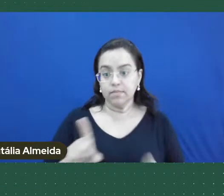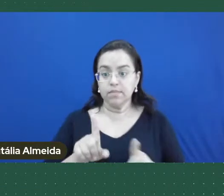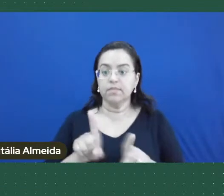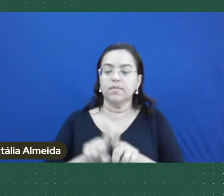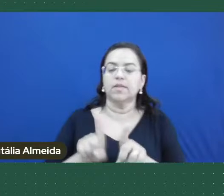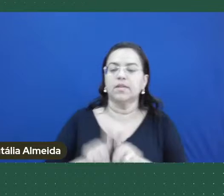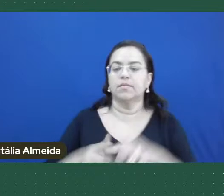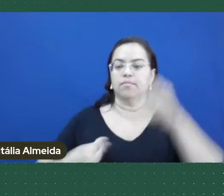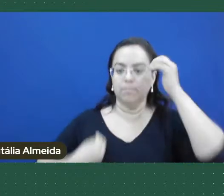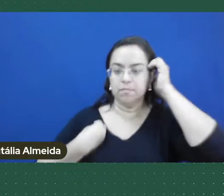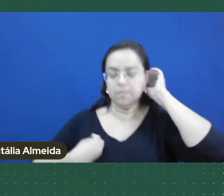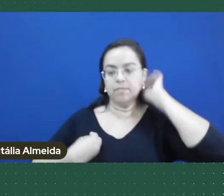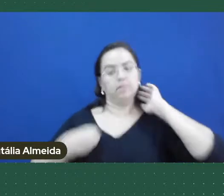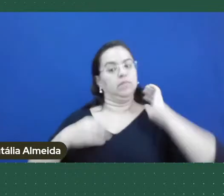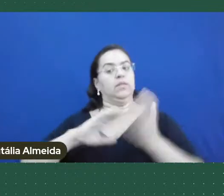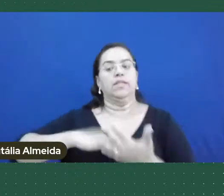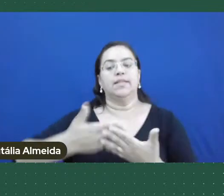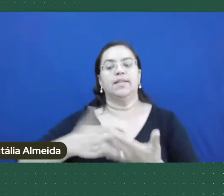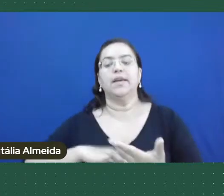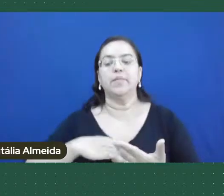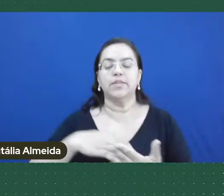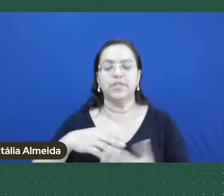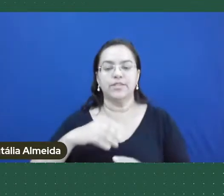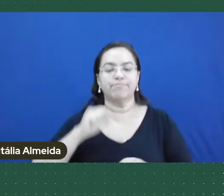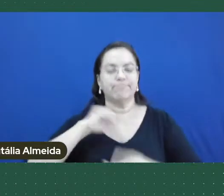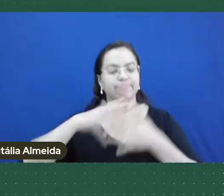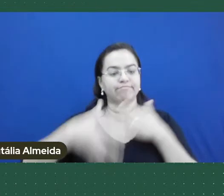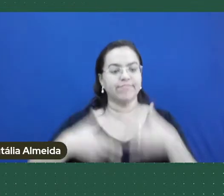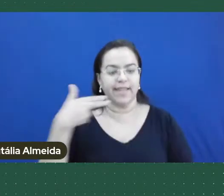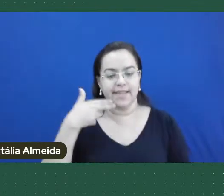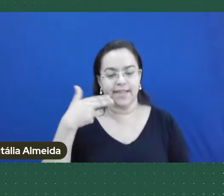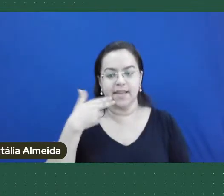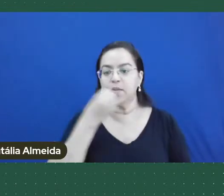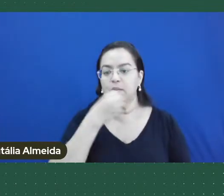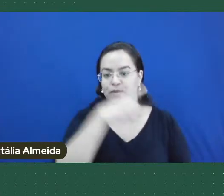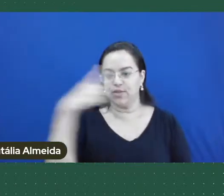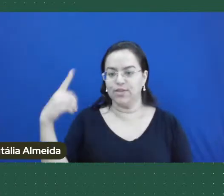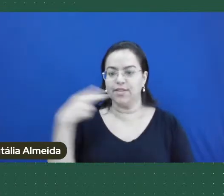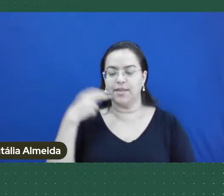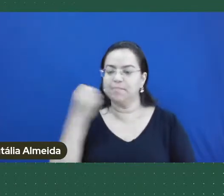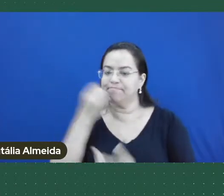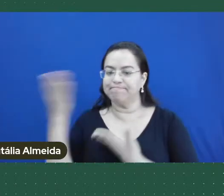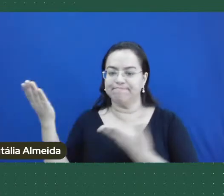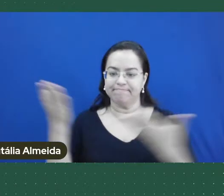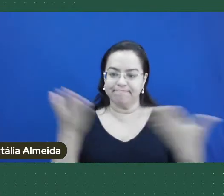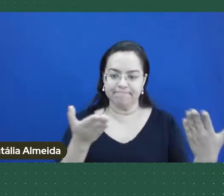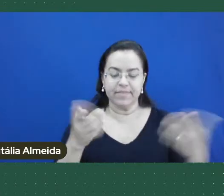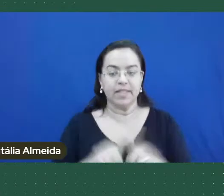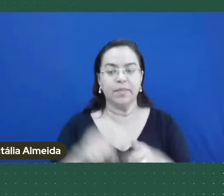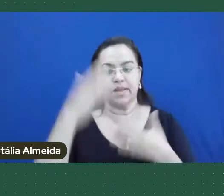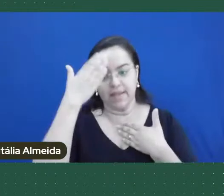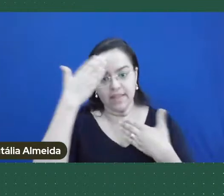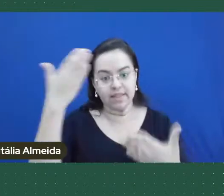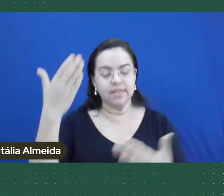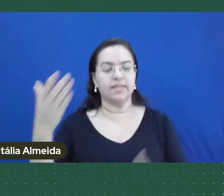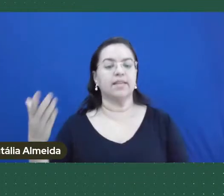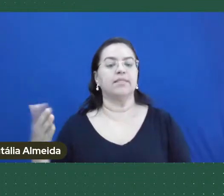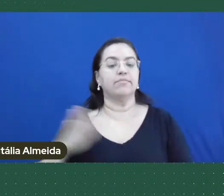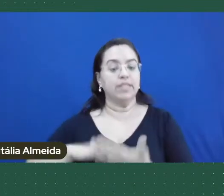Almeida. Bom dia, Natália, bem-vinda. Agradecer também às demais intérpretes que estarão aqui conosco nessa